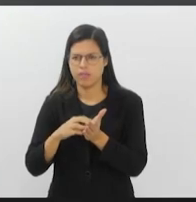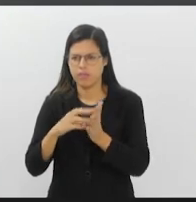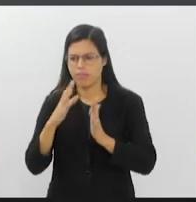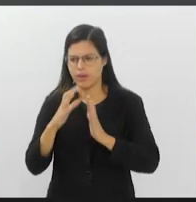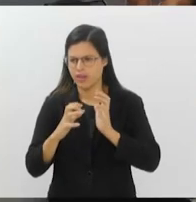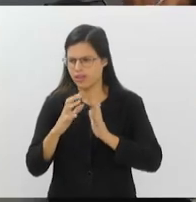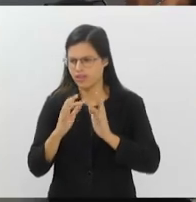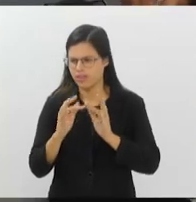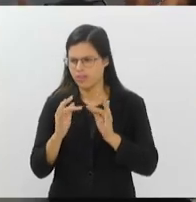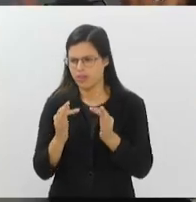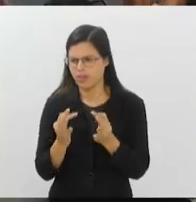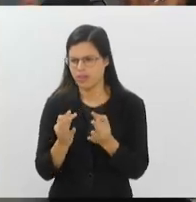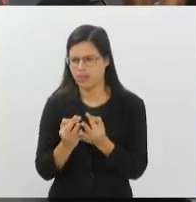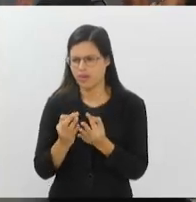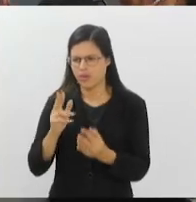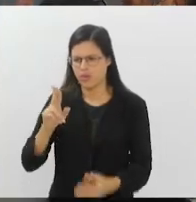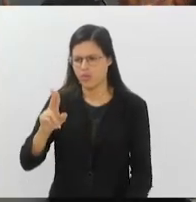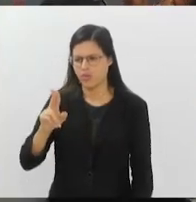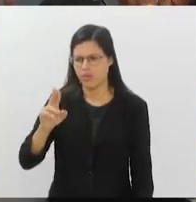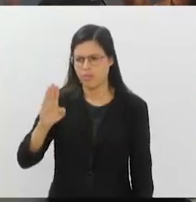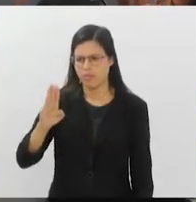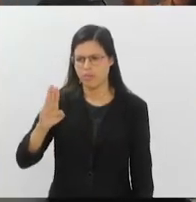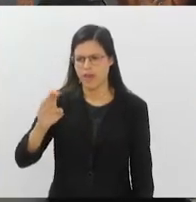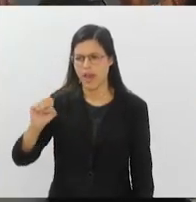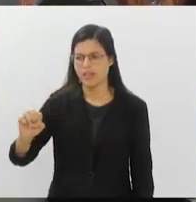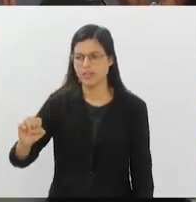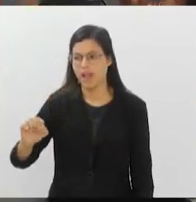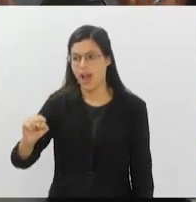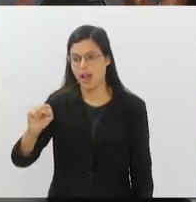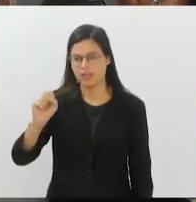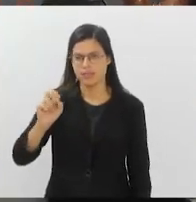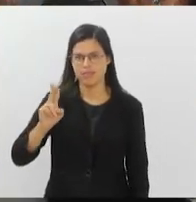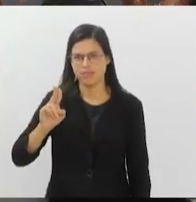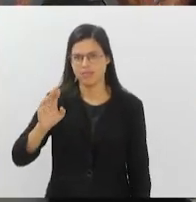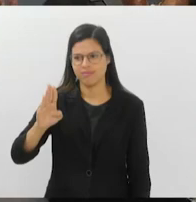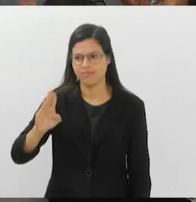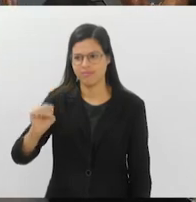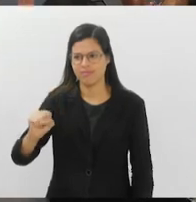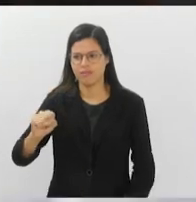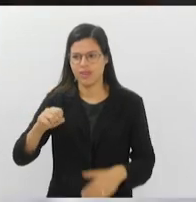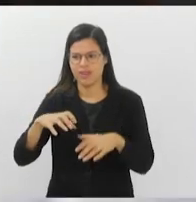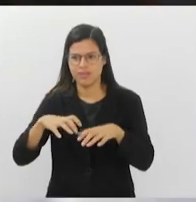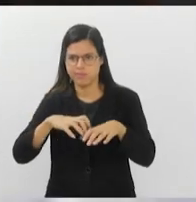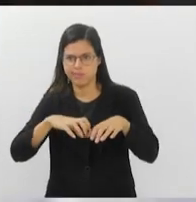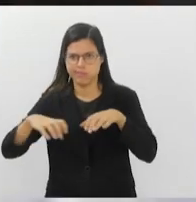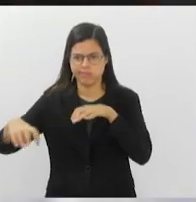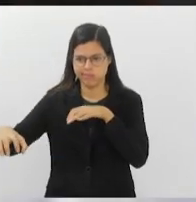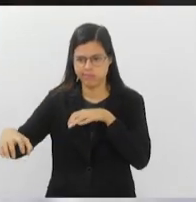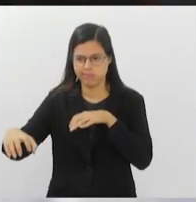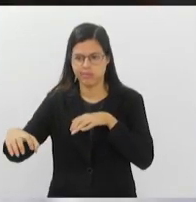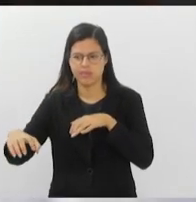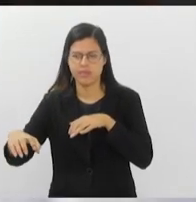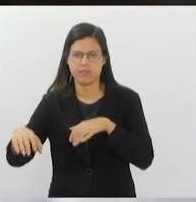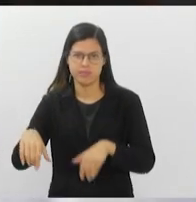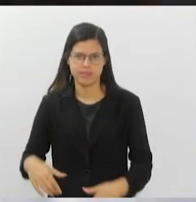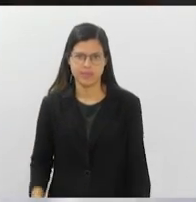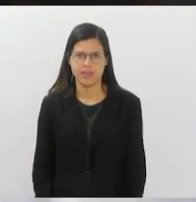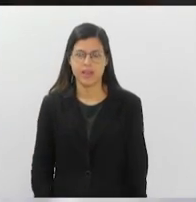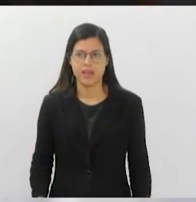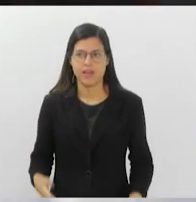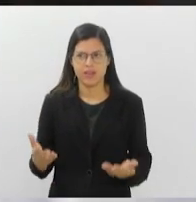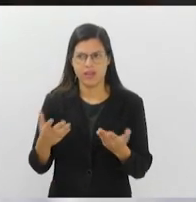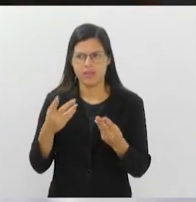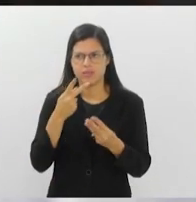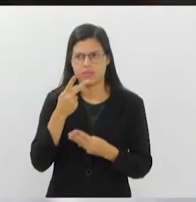Isso é isso, Francisco. Importante fazer esse repúdio e eu quero reiterar de que esse ano, infelizmente, pela primeira